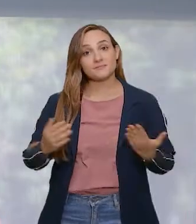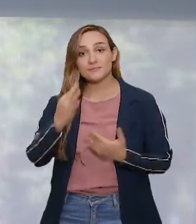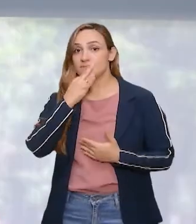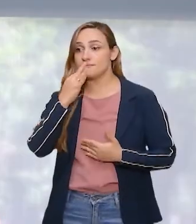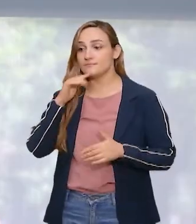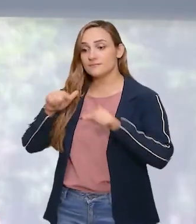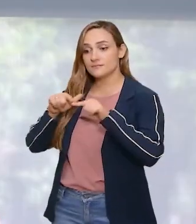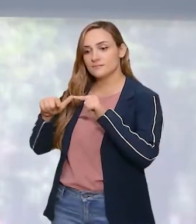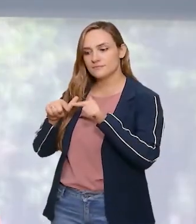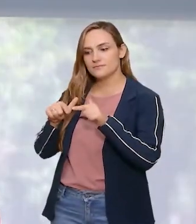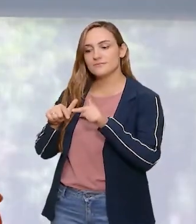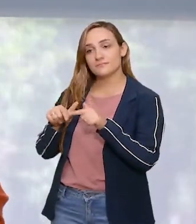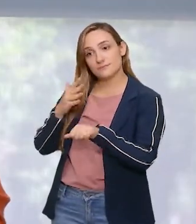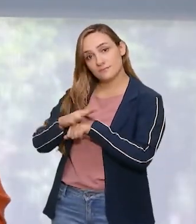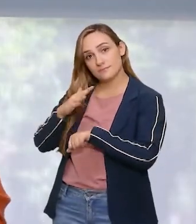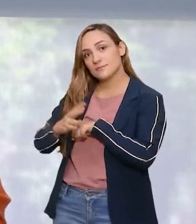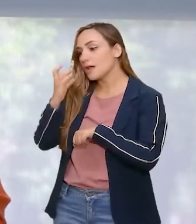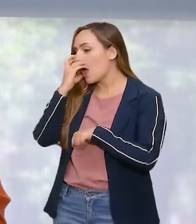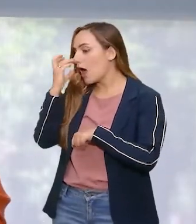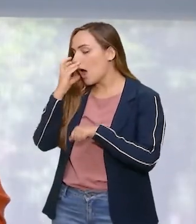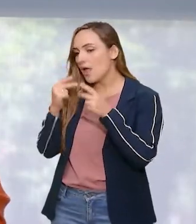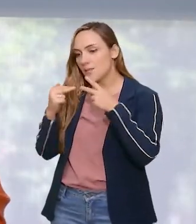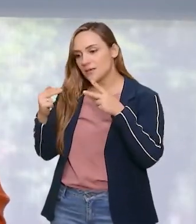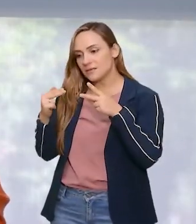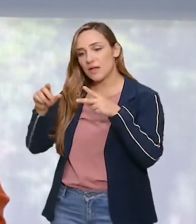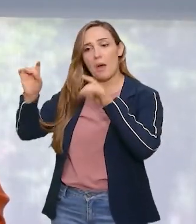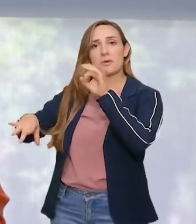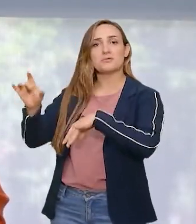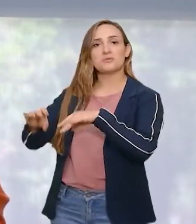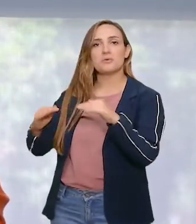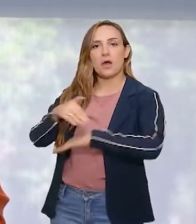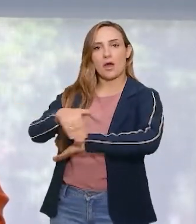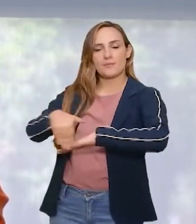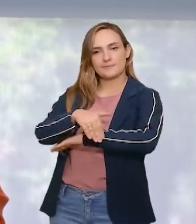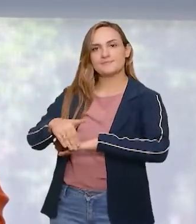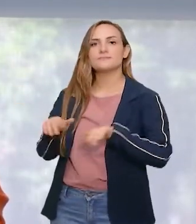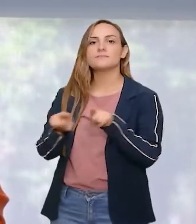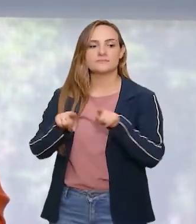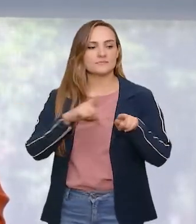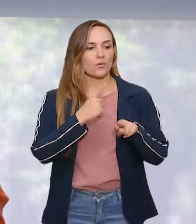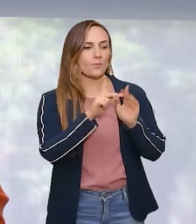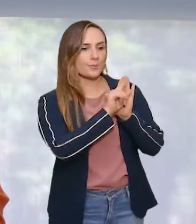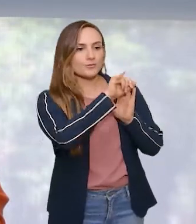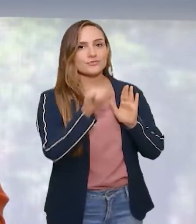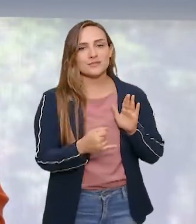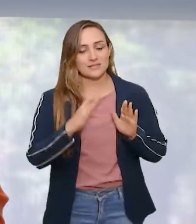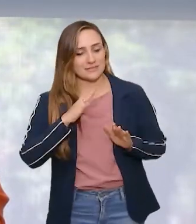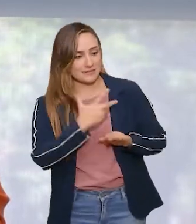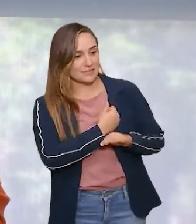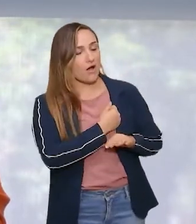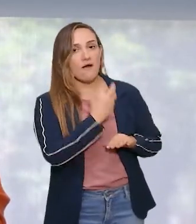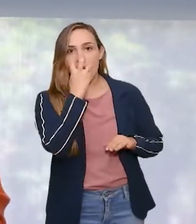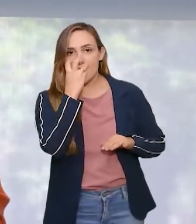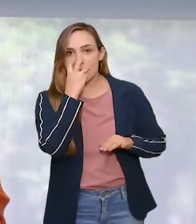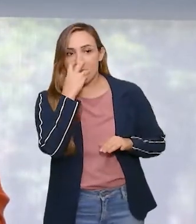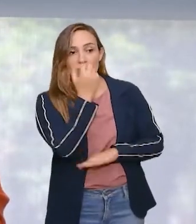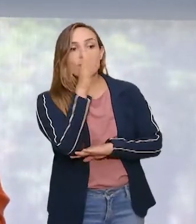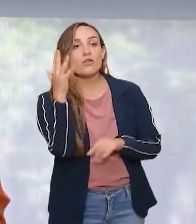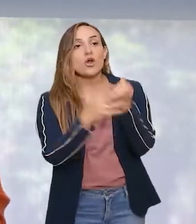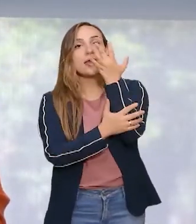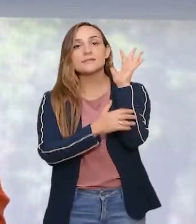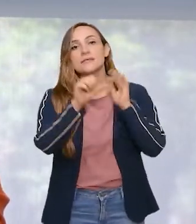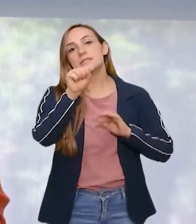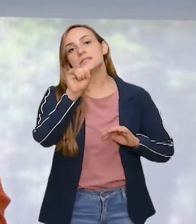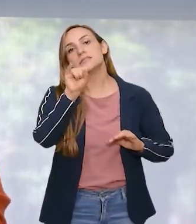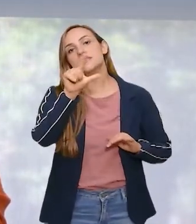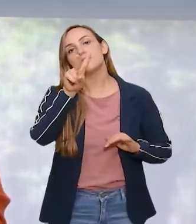Conheça um trabalho que adestra animais que foram abandonados nas ruas e também um projeto de